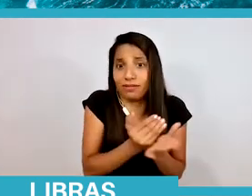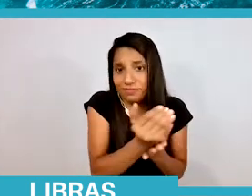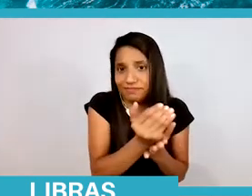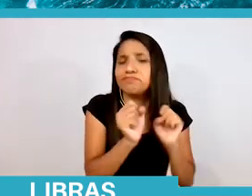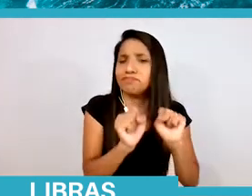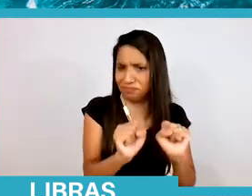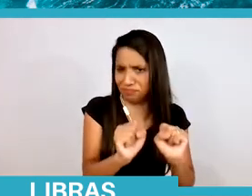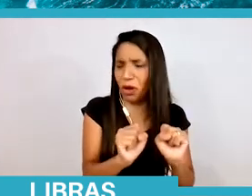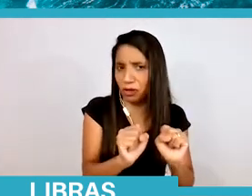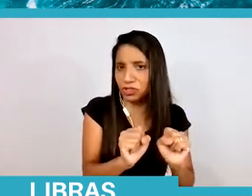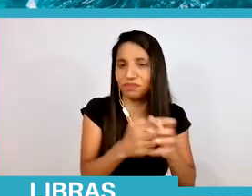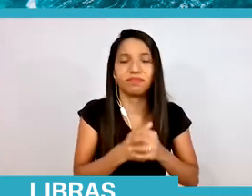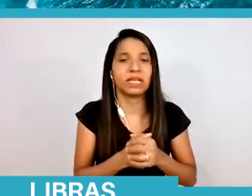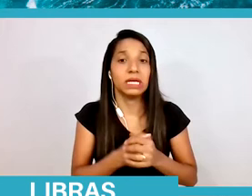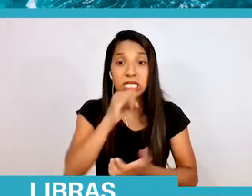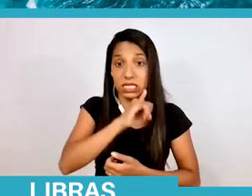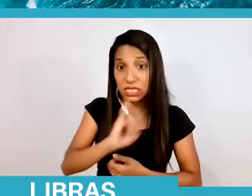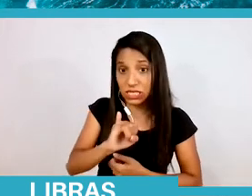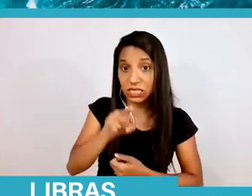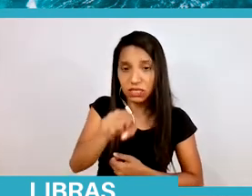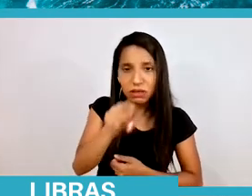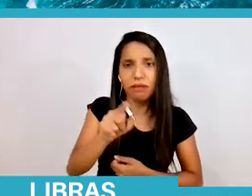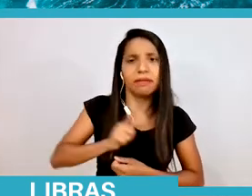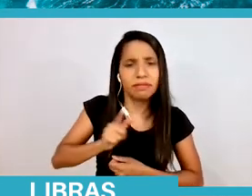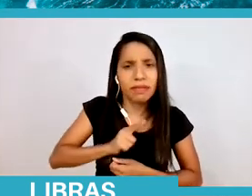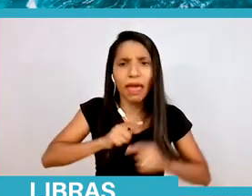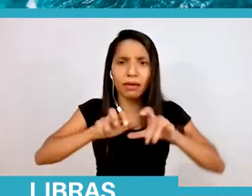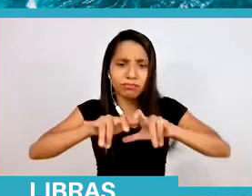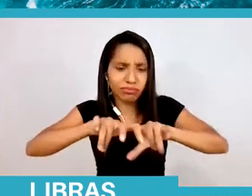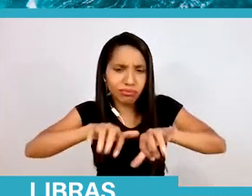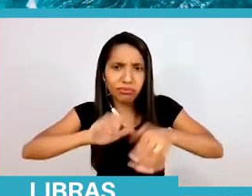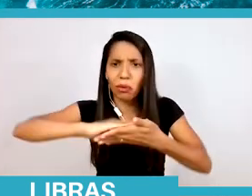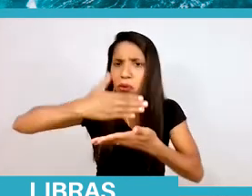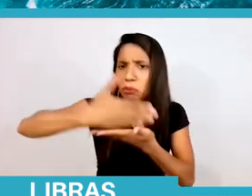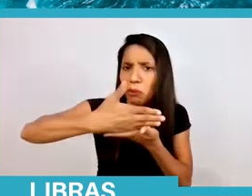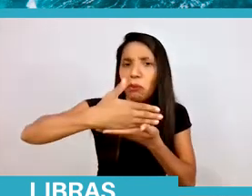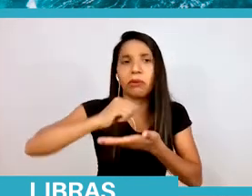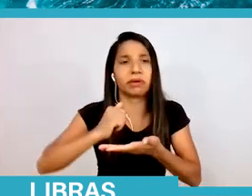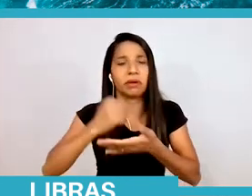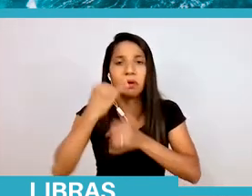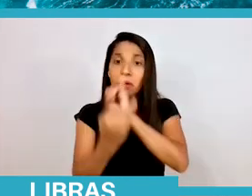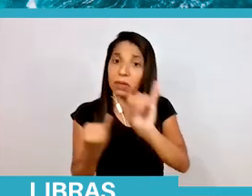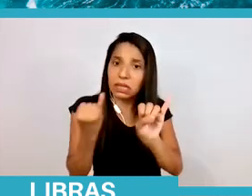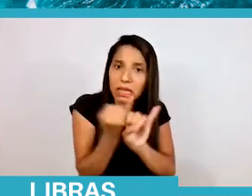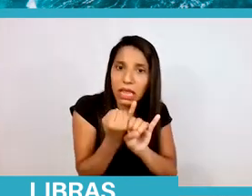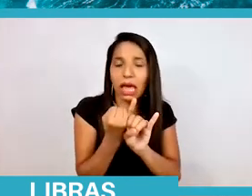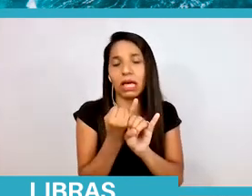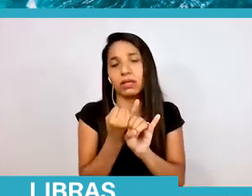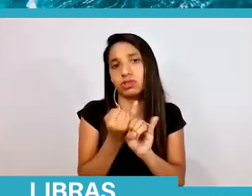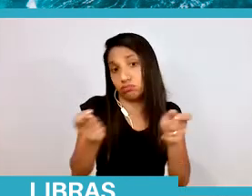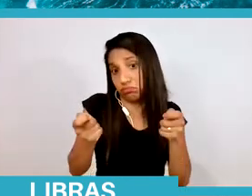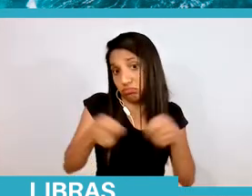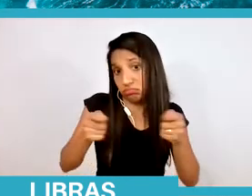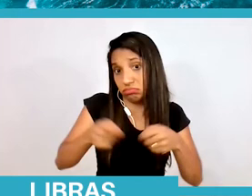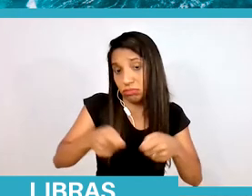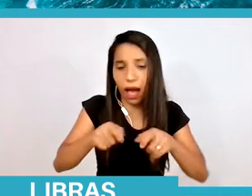principalmente caso você tenha um recurso computacional, um notebook, uma internet que você consiga já